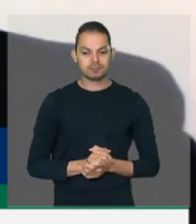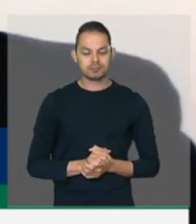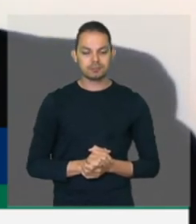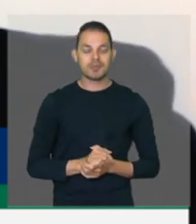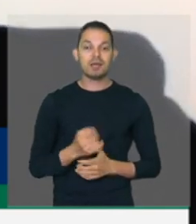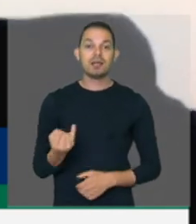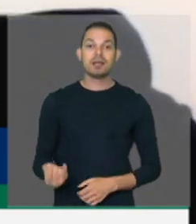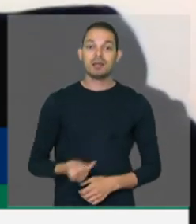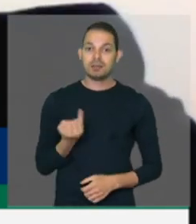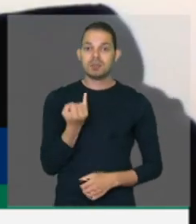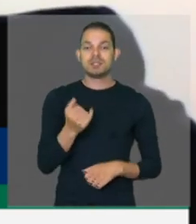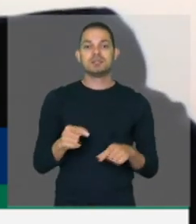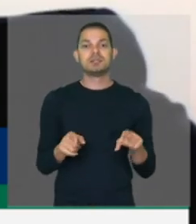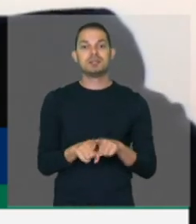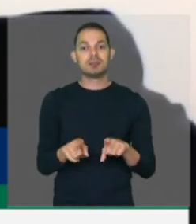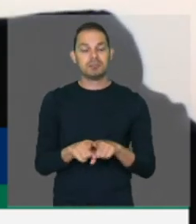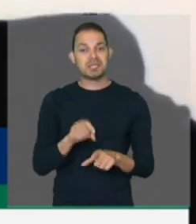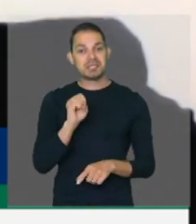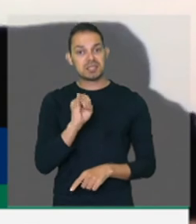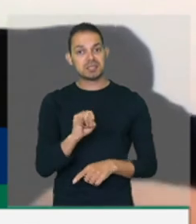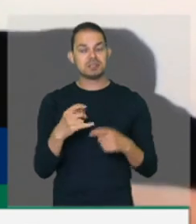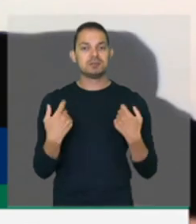Importante também, senhor presidente, e necessário